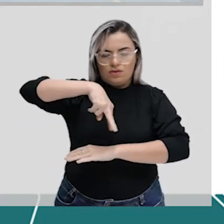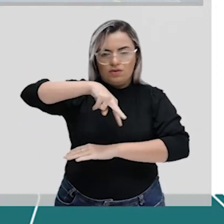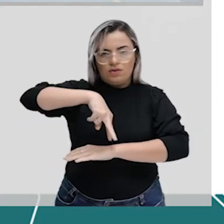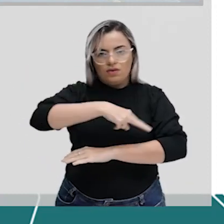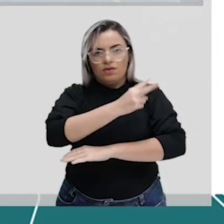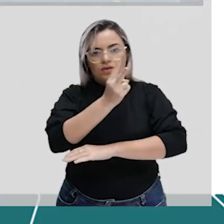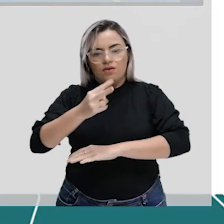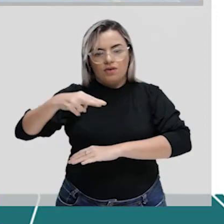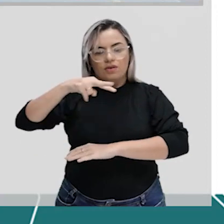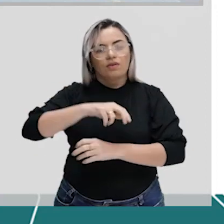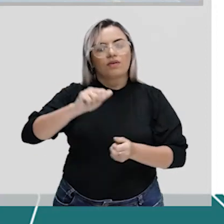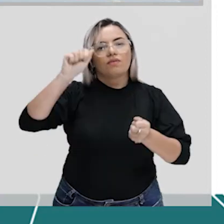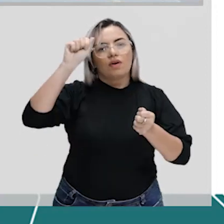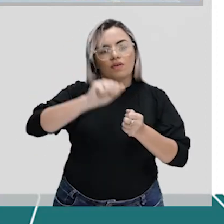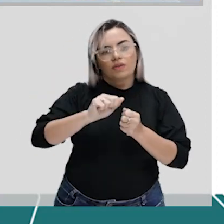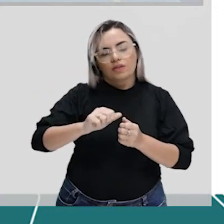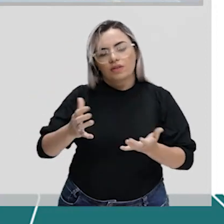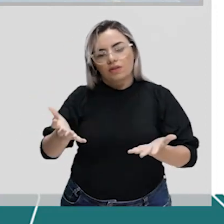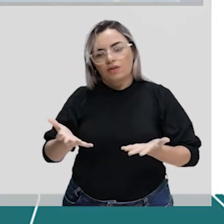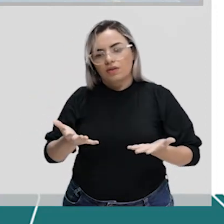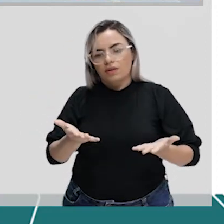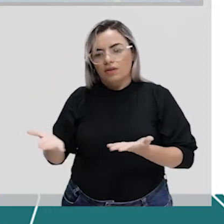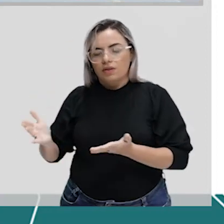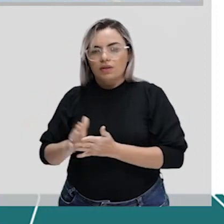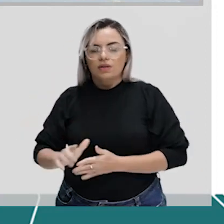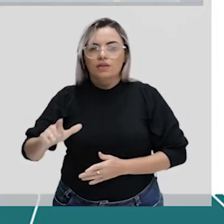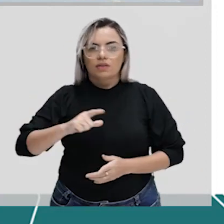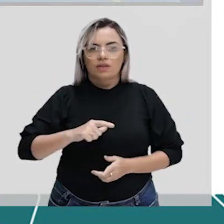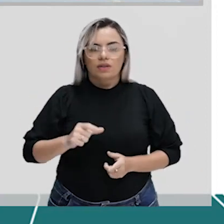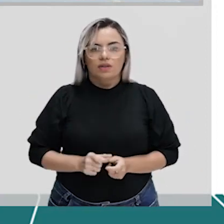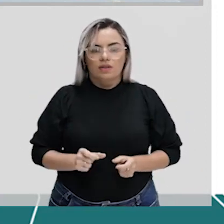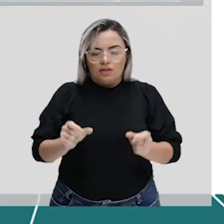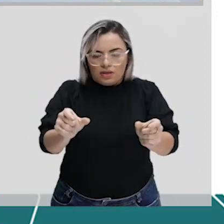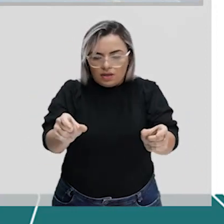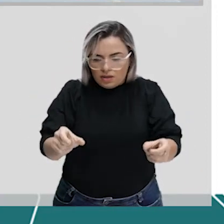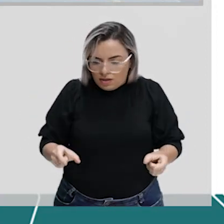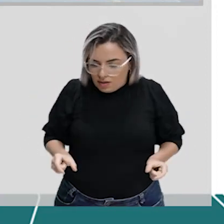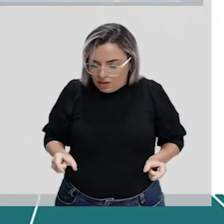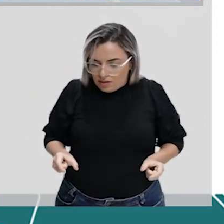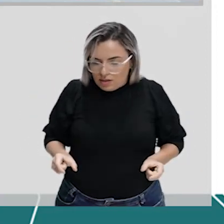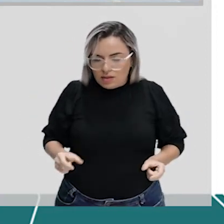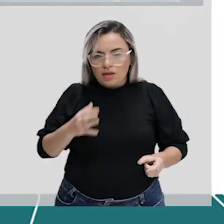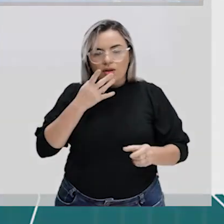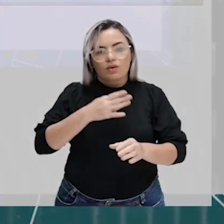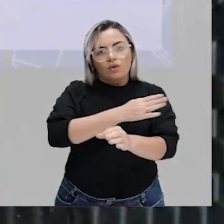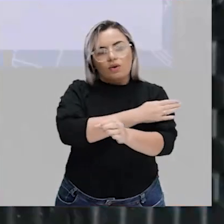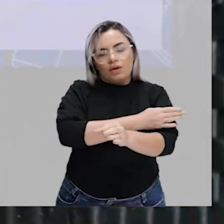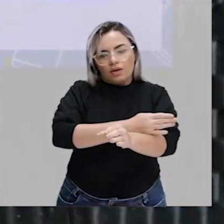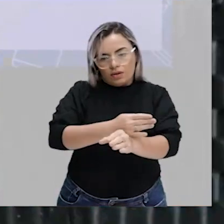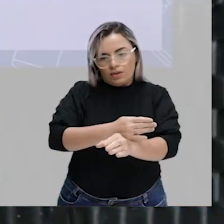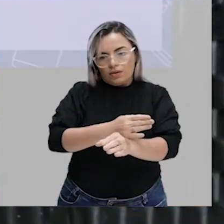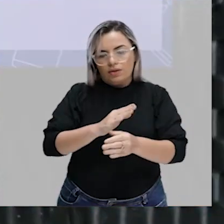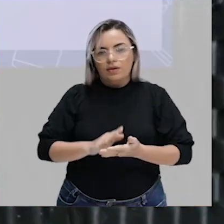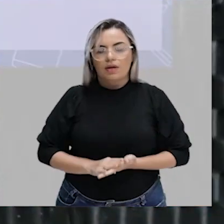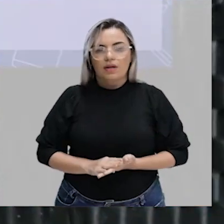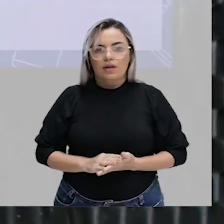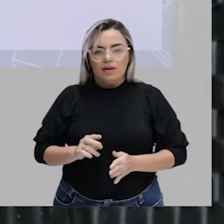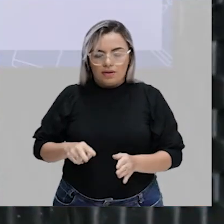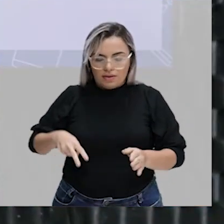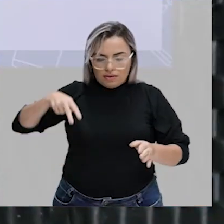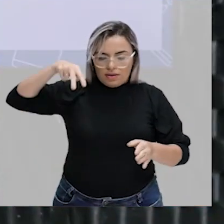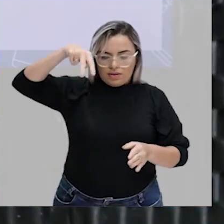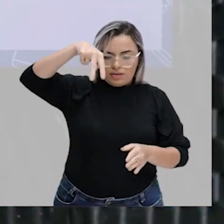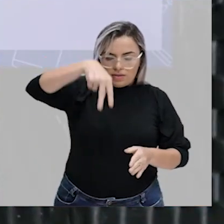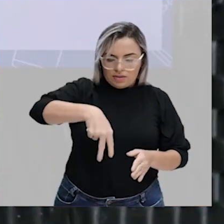vai realizar. Aí existem essas linhas brancas, que são as linhas limites. Elas devem cair dentro